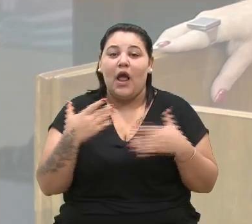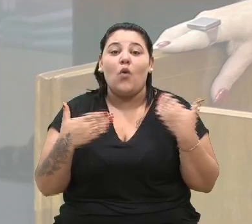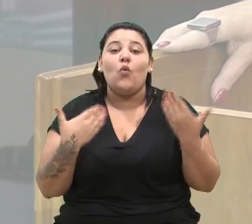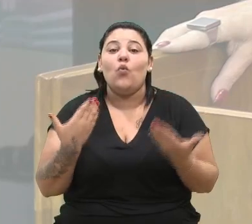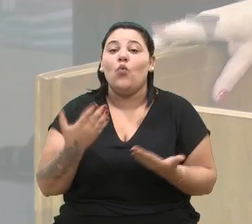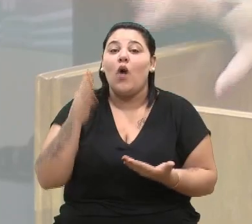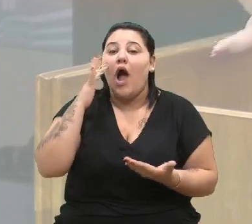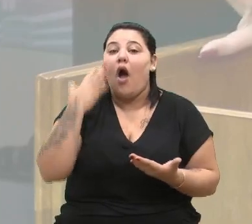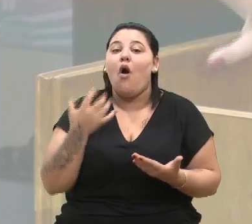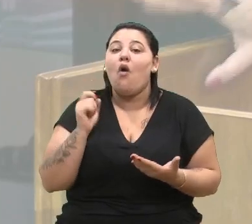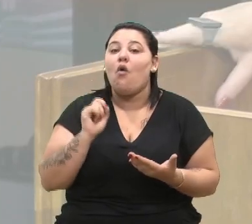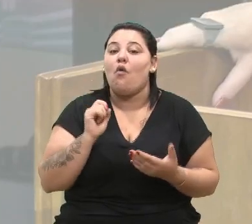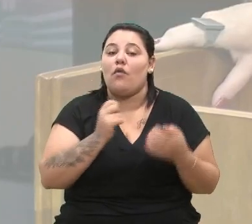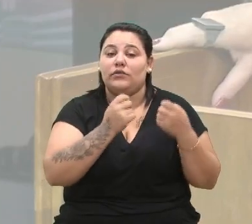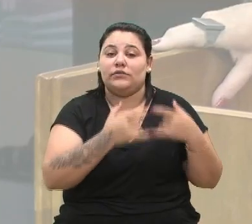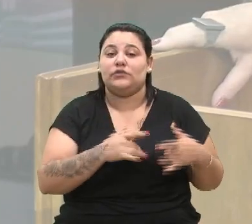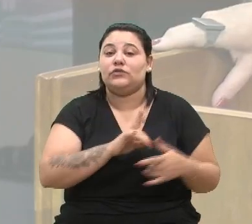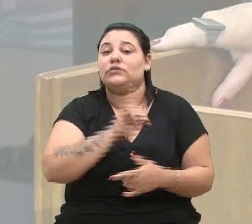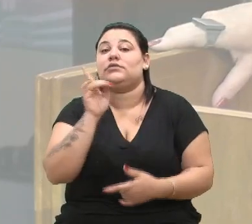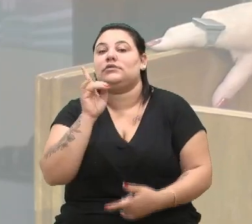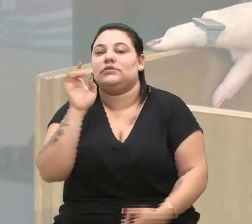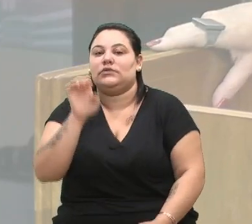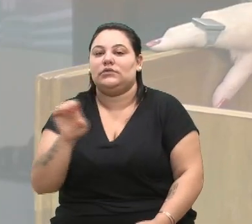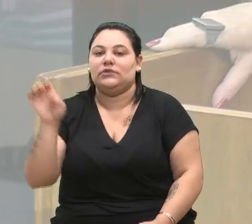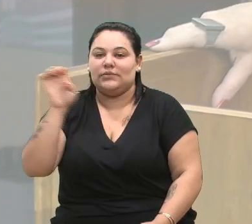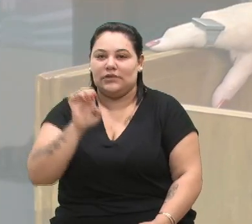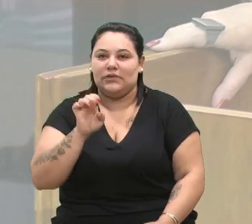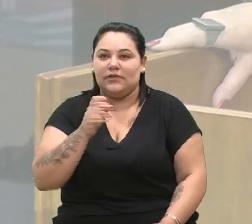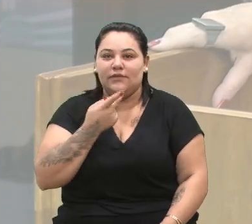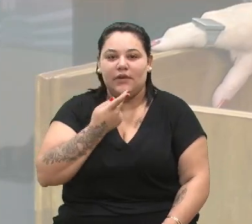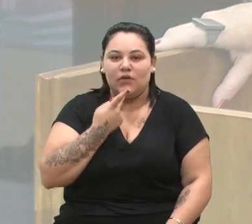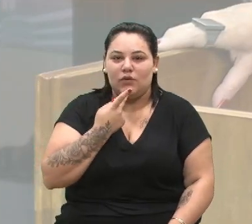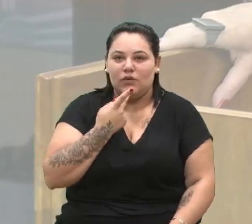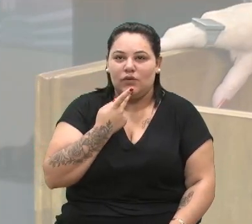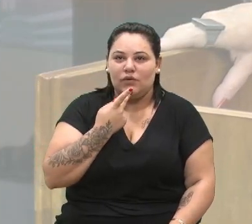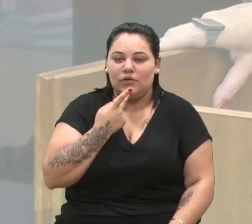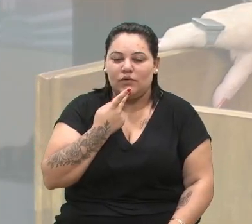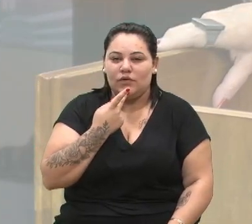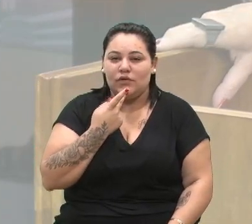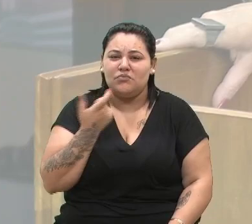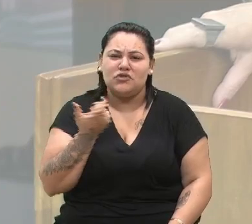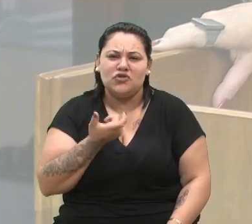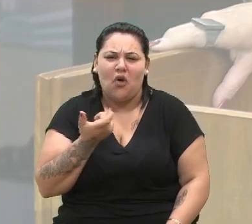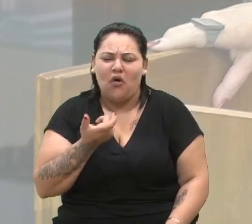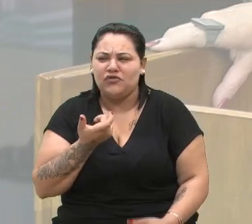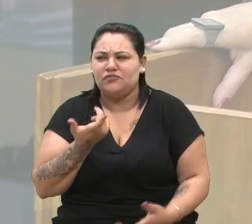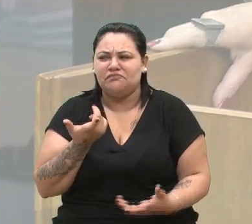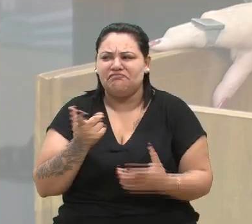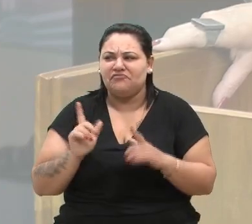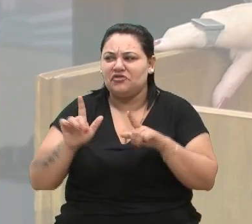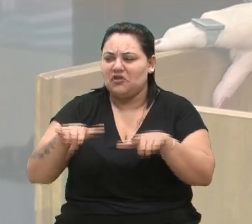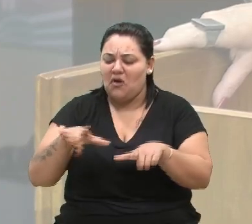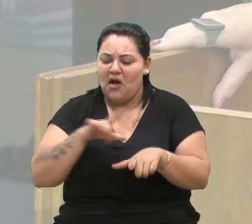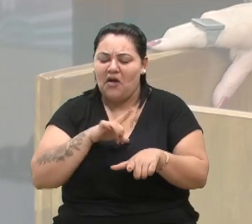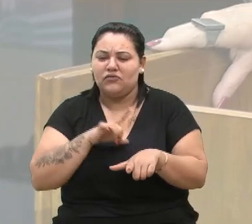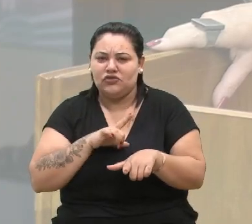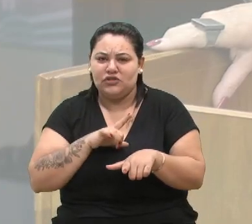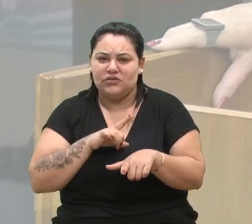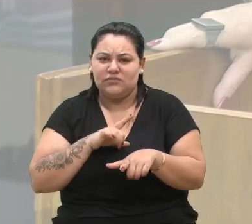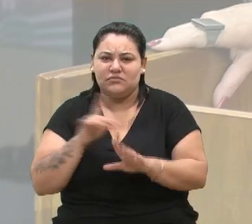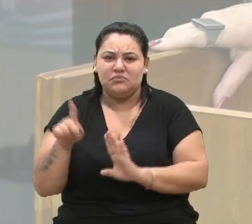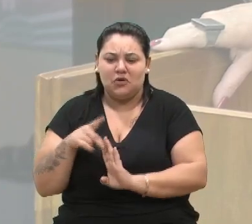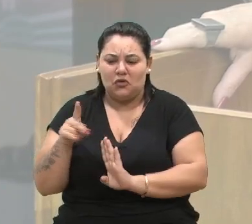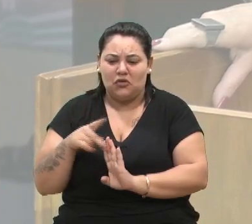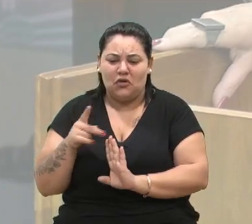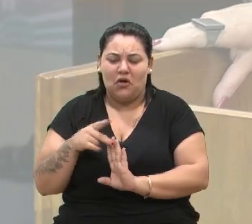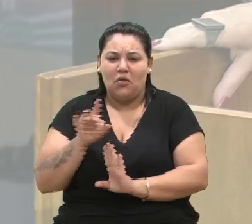que se disse lá na Espanha? Por sorte, este local tinha esse protocolo